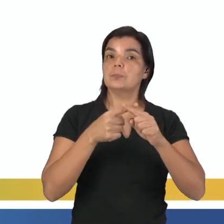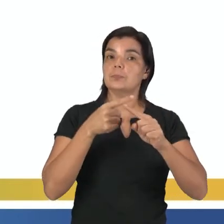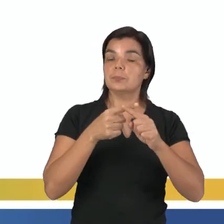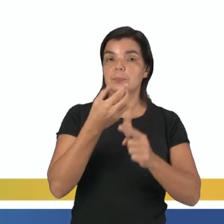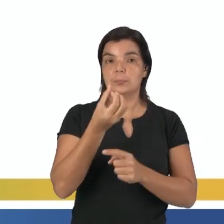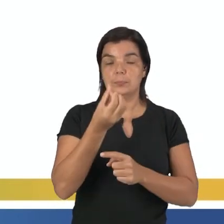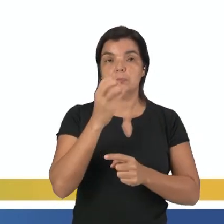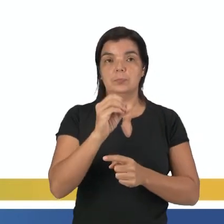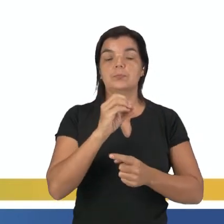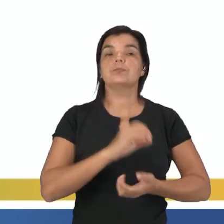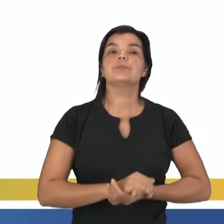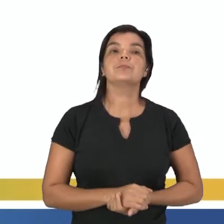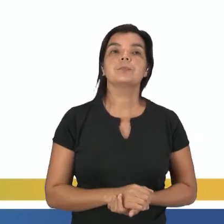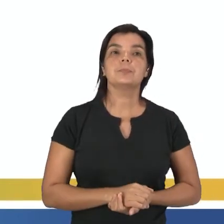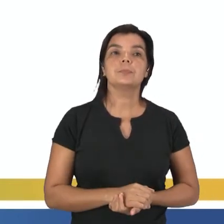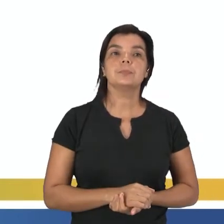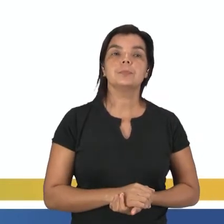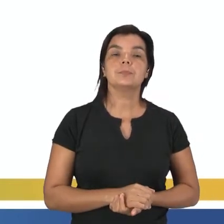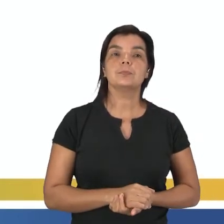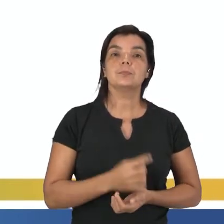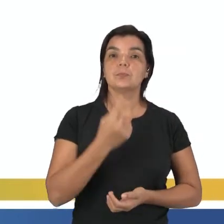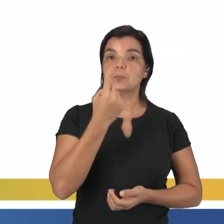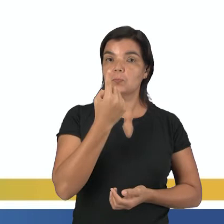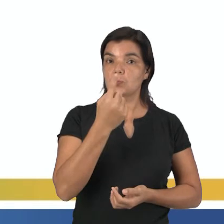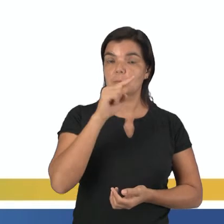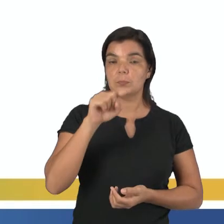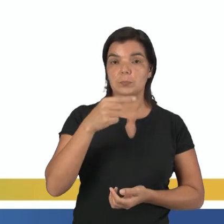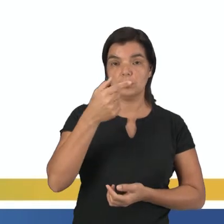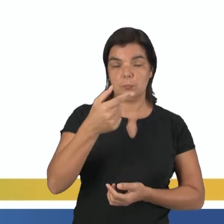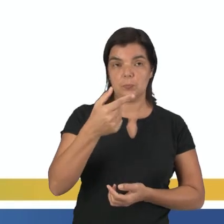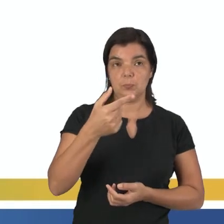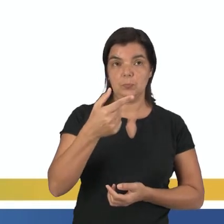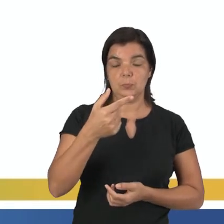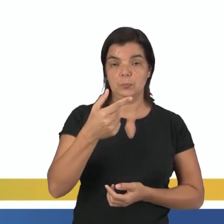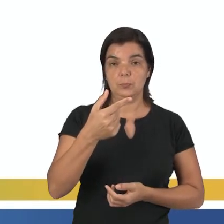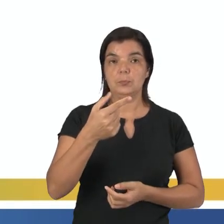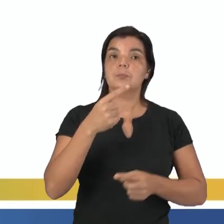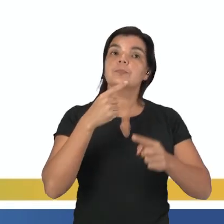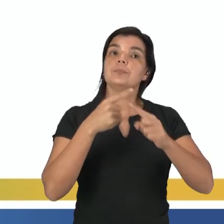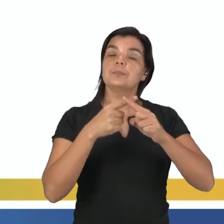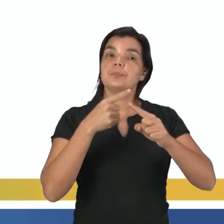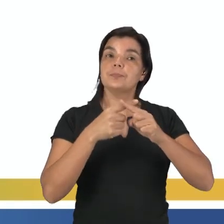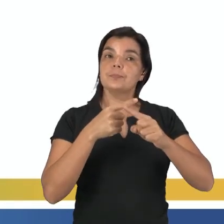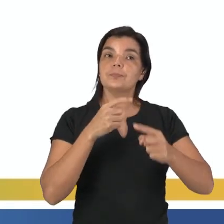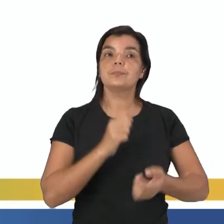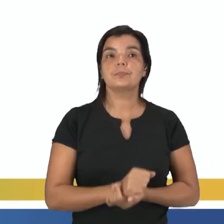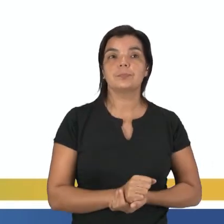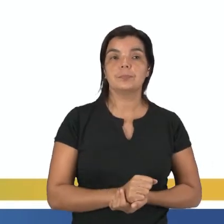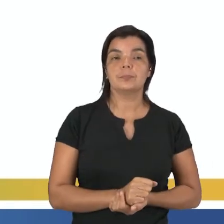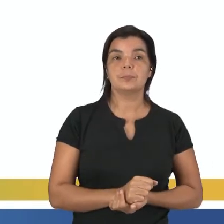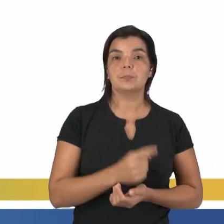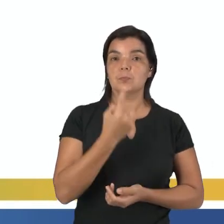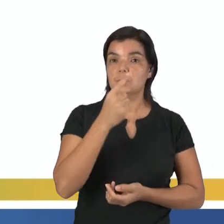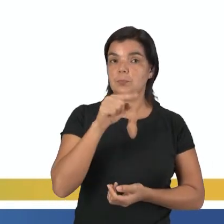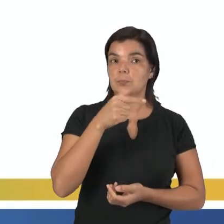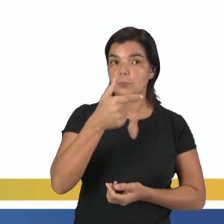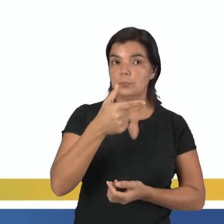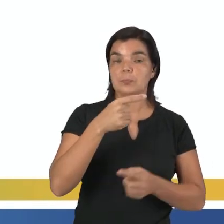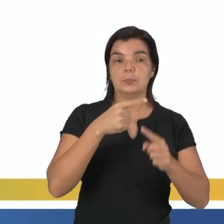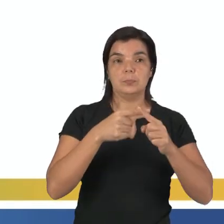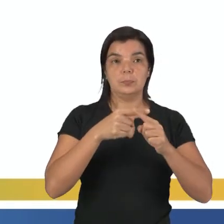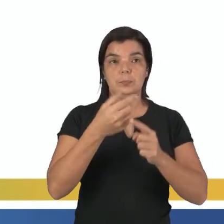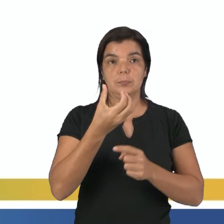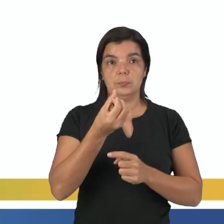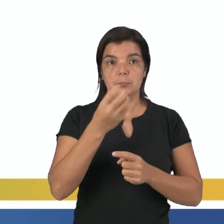multiplicar por 60, né? Então, era 1,2 horas né? Eu vou pegar então esse 1,2,